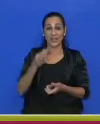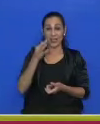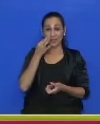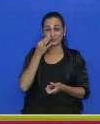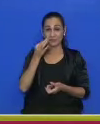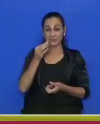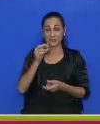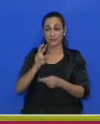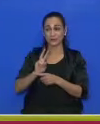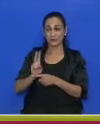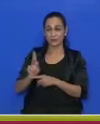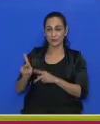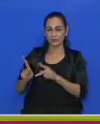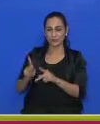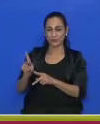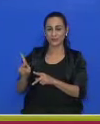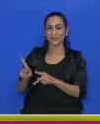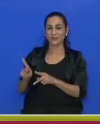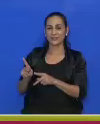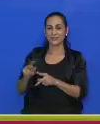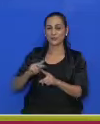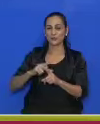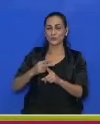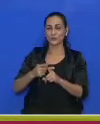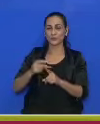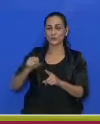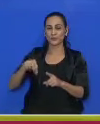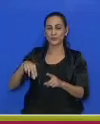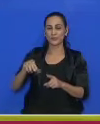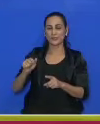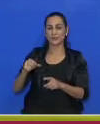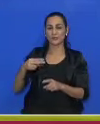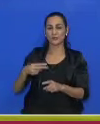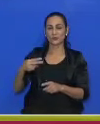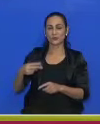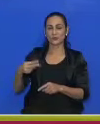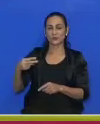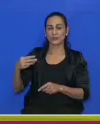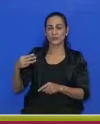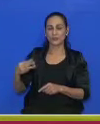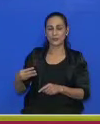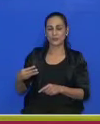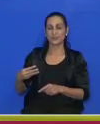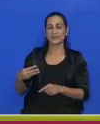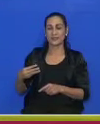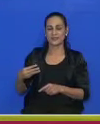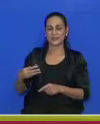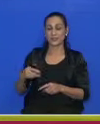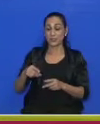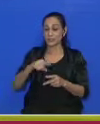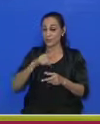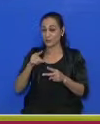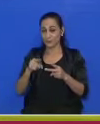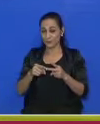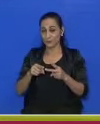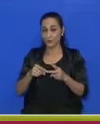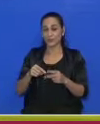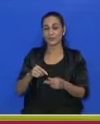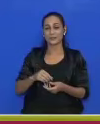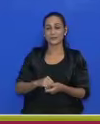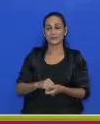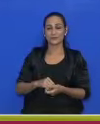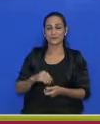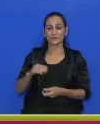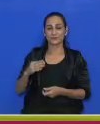Atenção, senhoras auditoras populares. Dupla Sena, concurso número 2.223. Segundo sorteio.